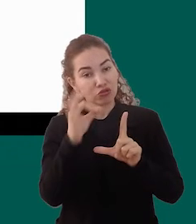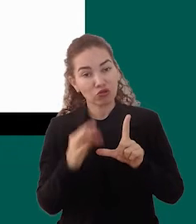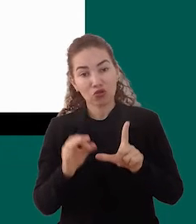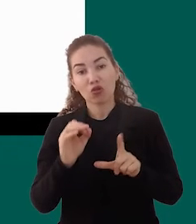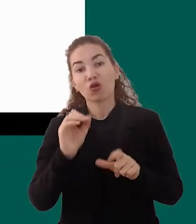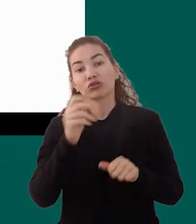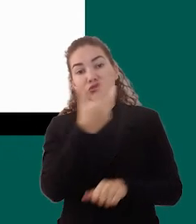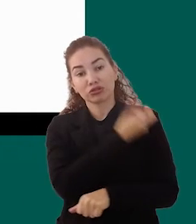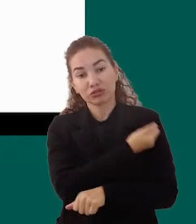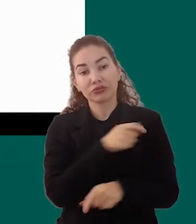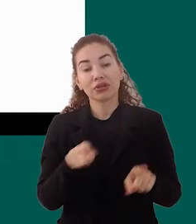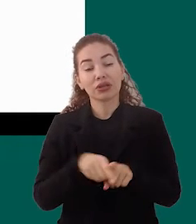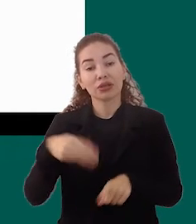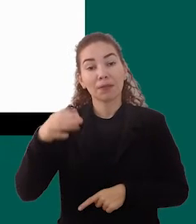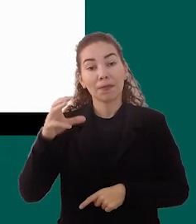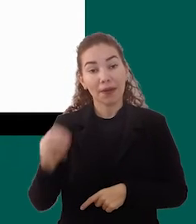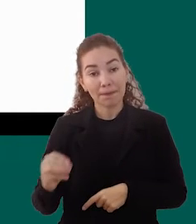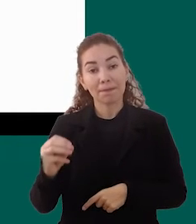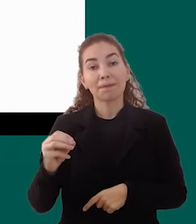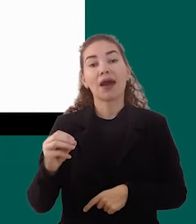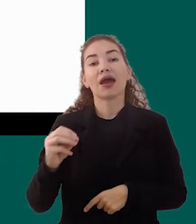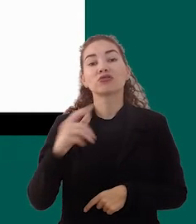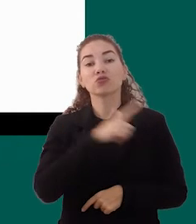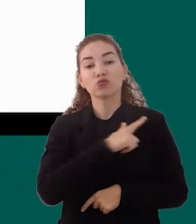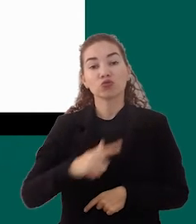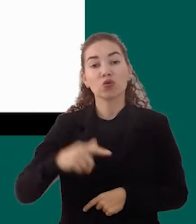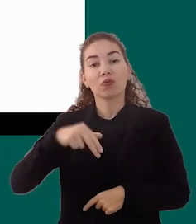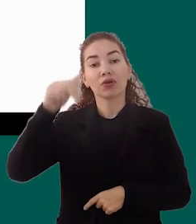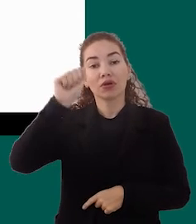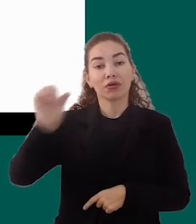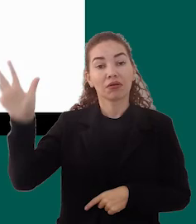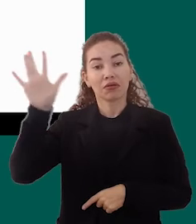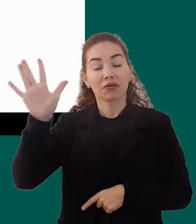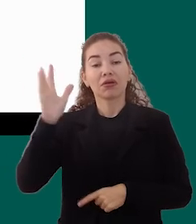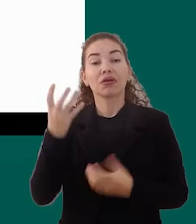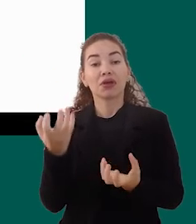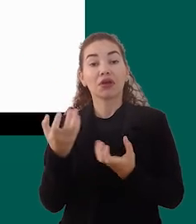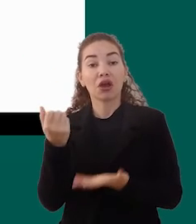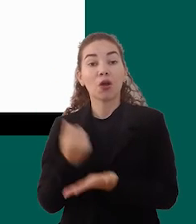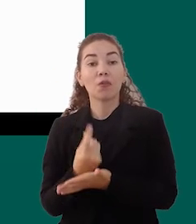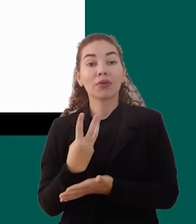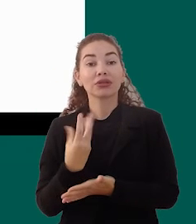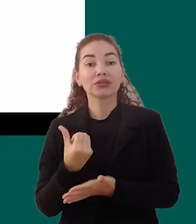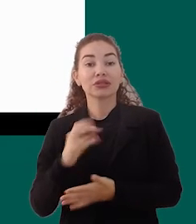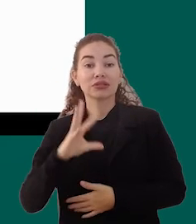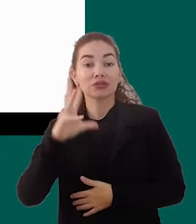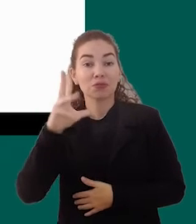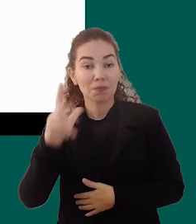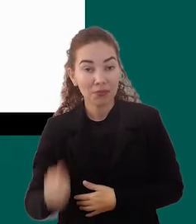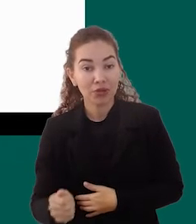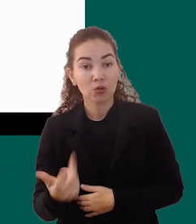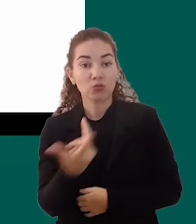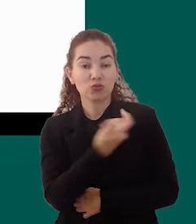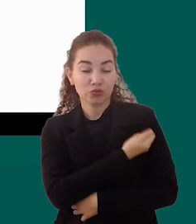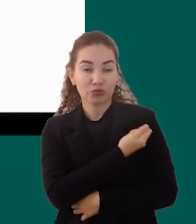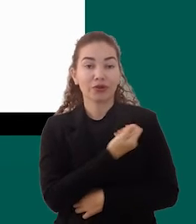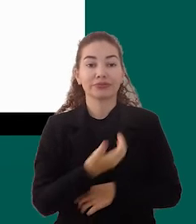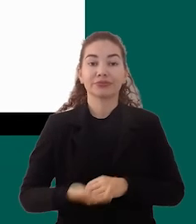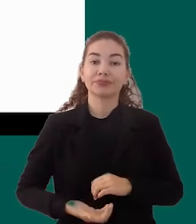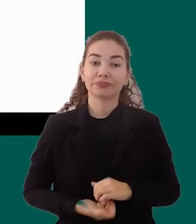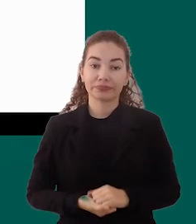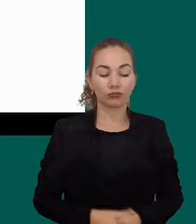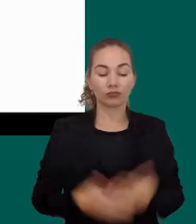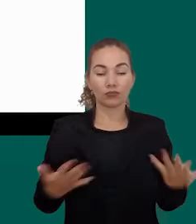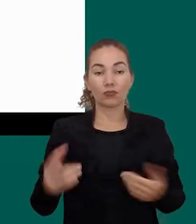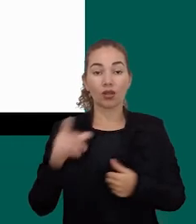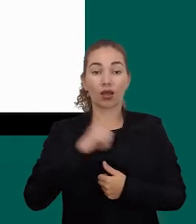também, em março, um consórcio de governadores do Nordeste anunciou o interesse em compra de 36 milhões de doses da vacina Sputnik V, tá? Então, aqui exemplos de